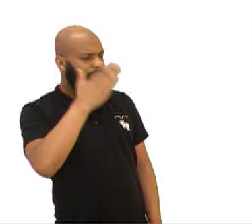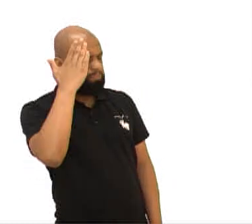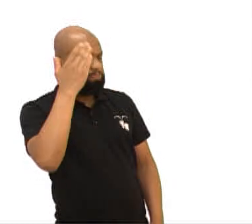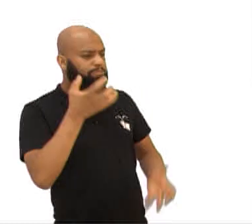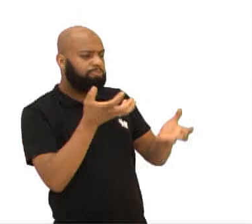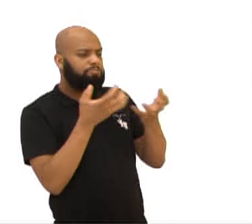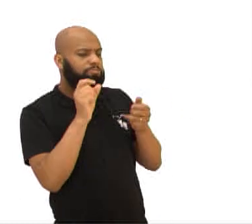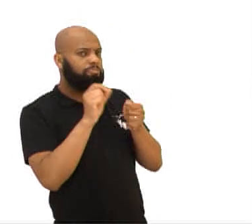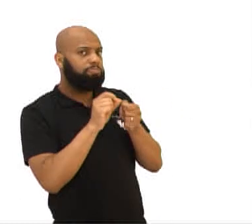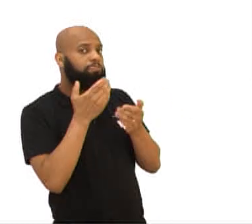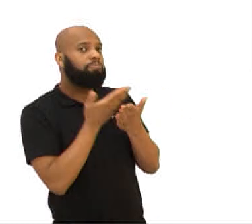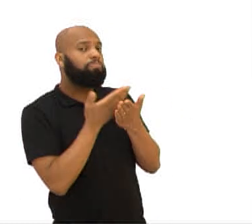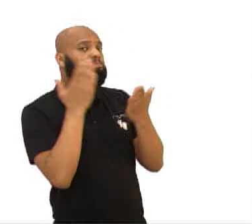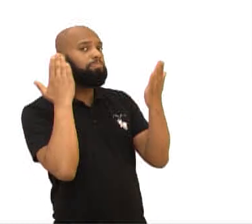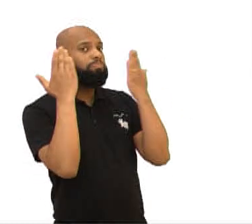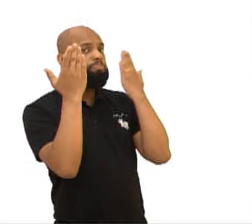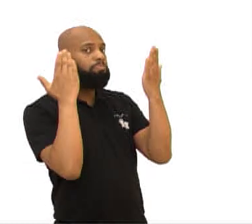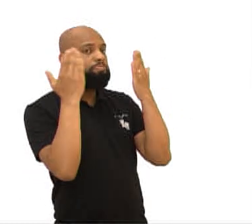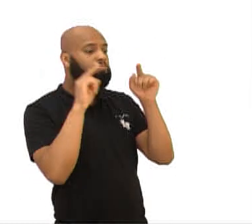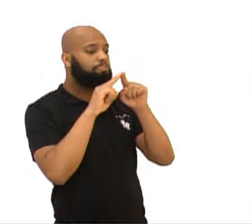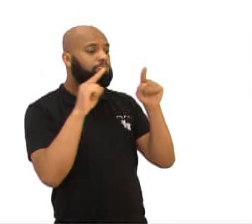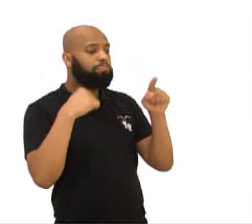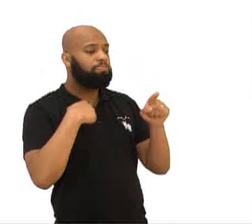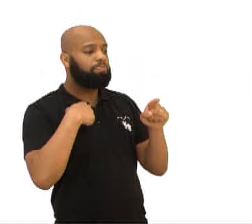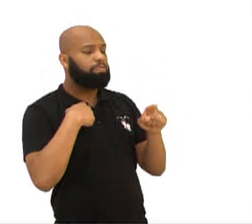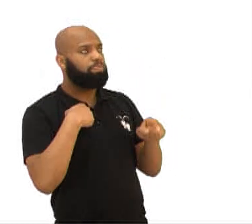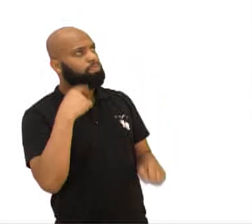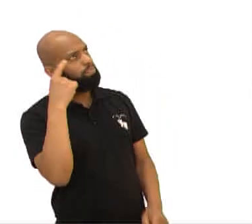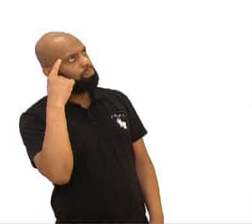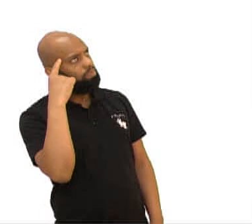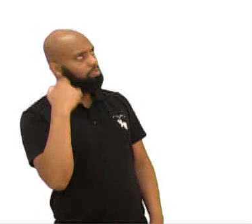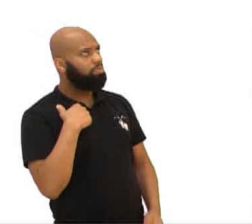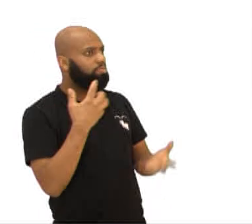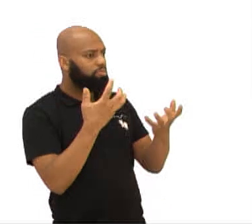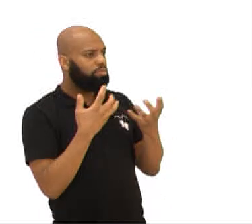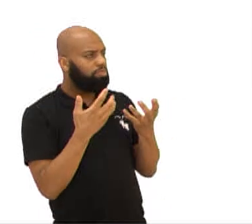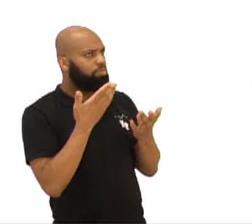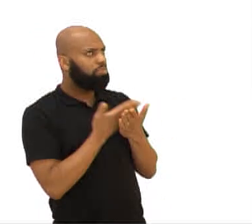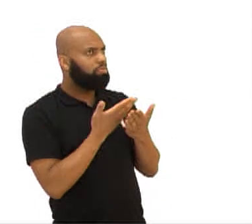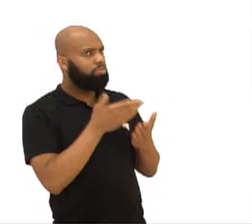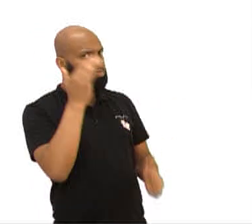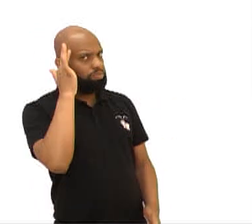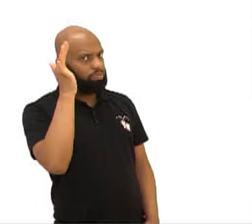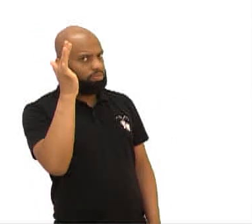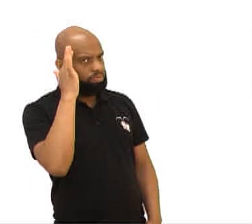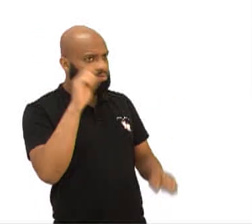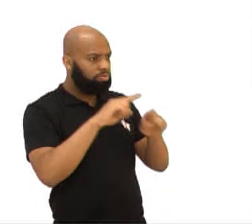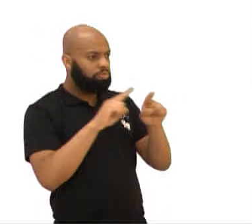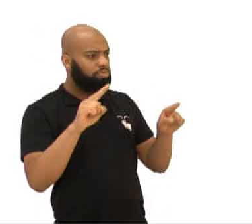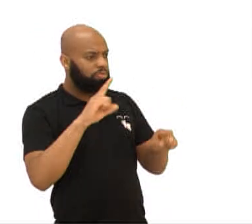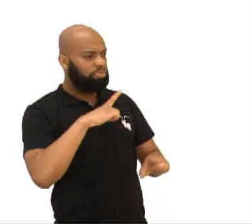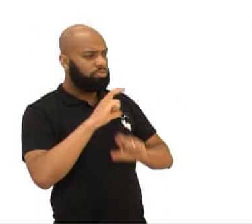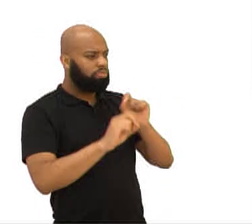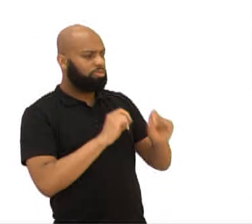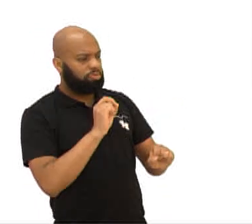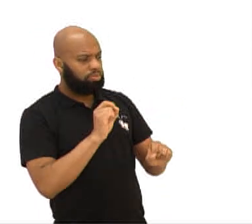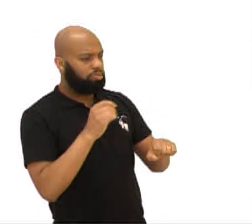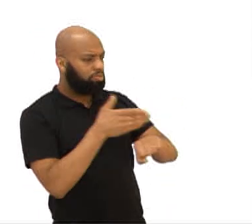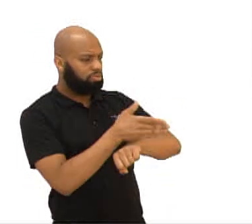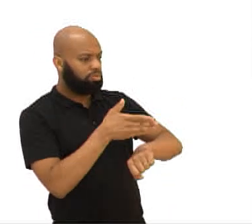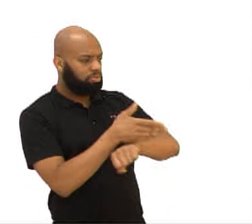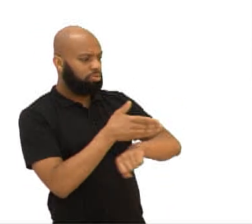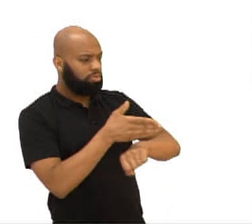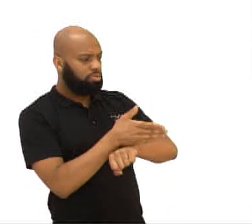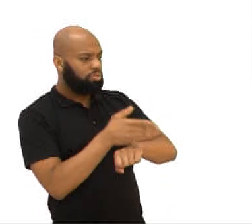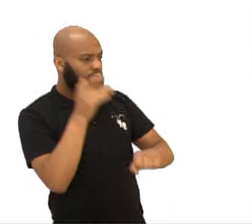queria fazer psicologia. No entanto, cogitei cursar filosofia. Mas a única opção que via nessa área era